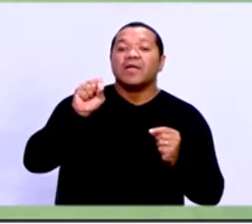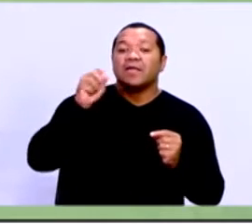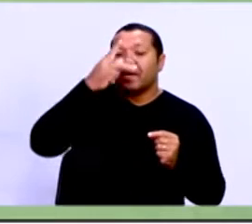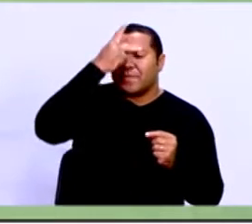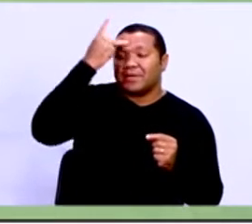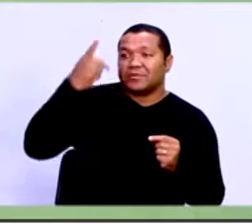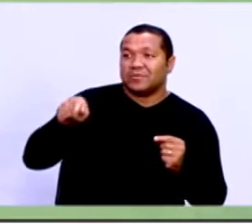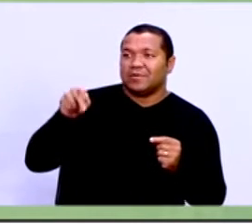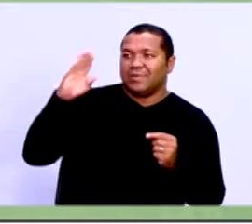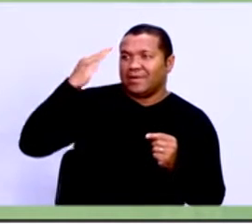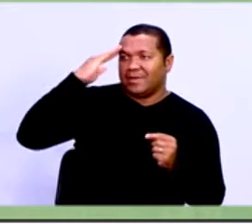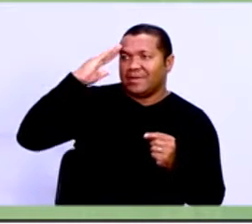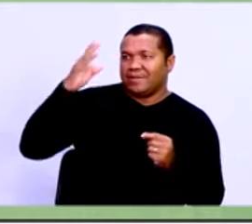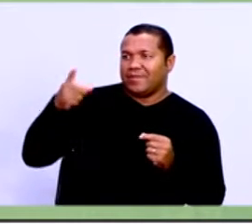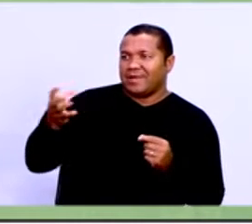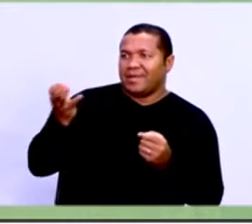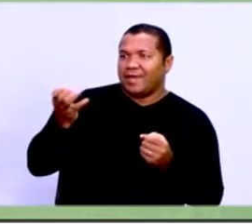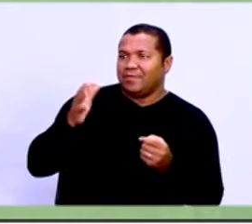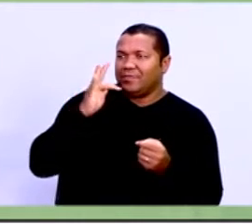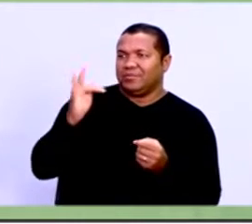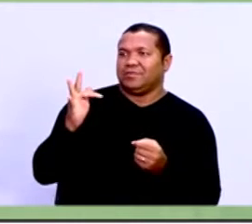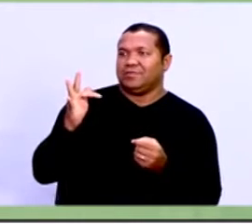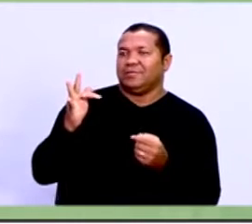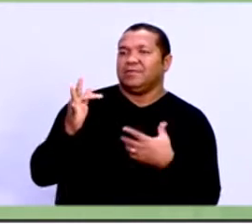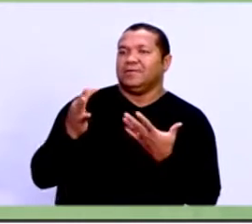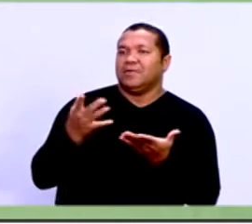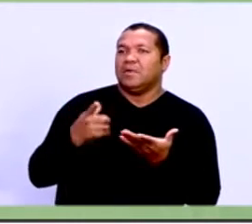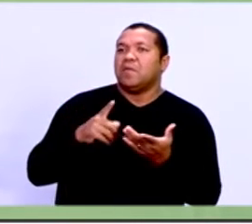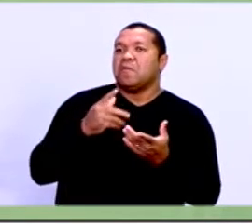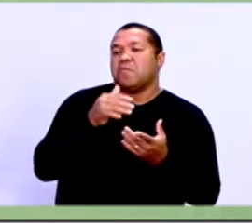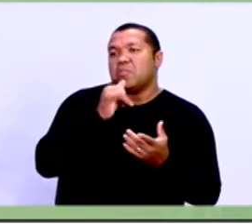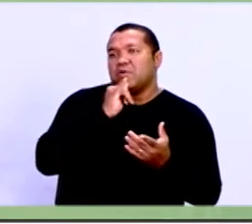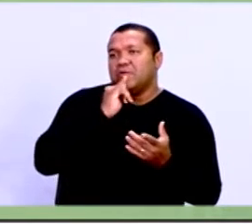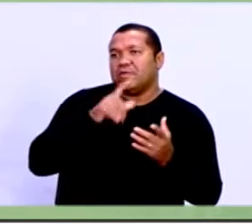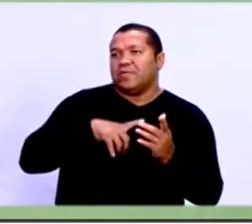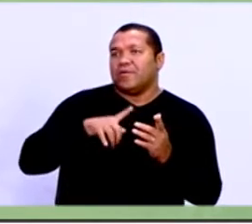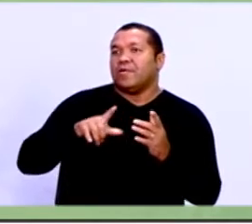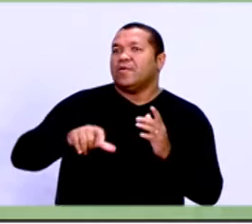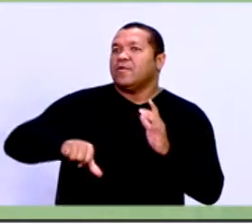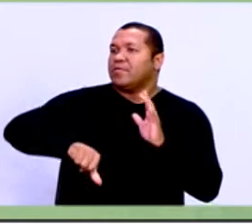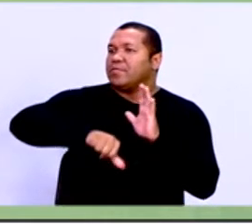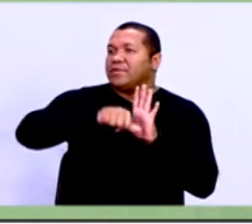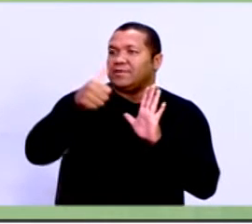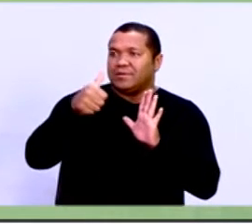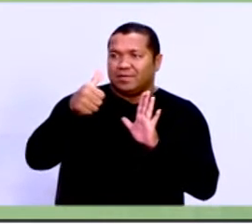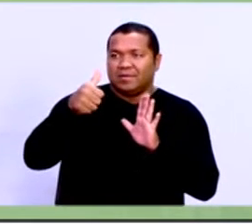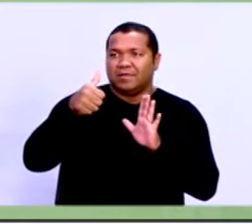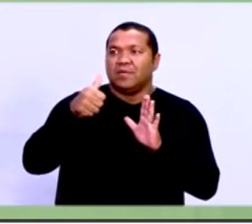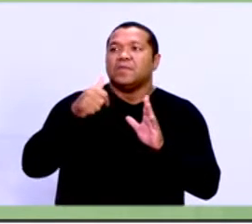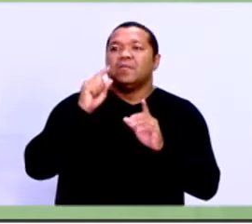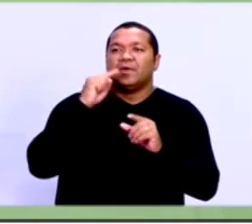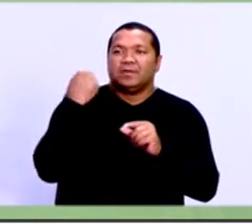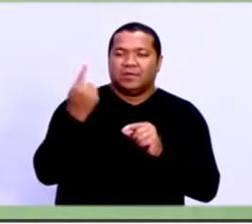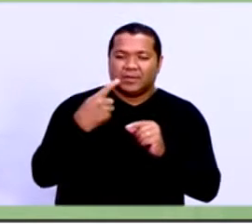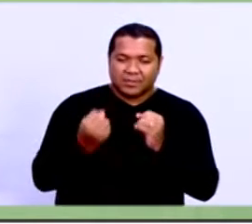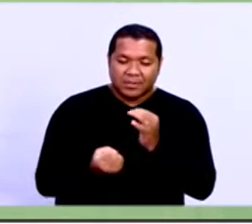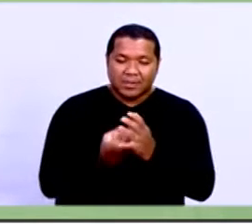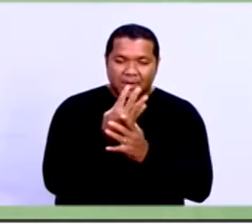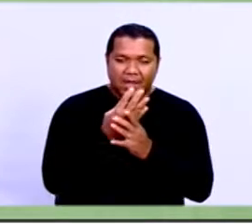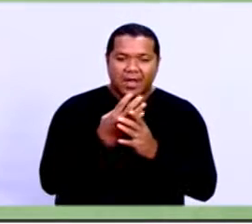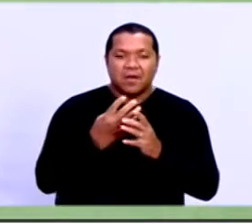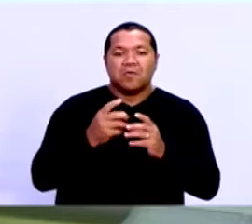potencial e é o principal para a gente desenvolver um produto um